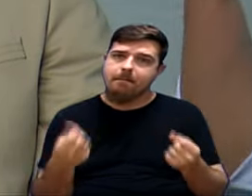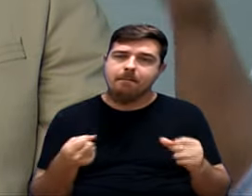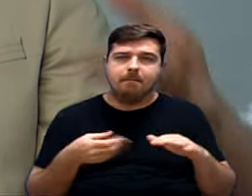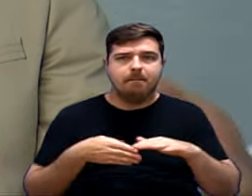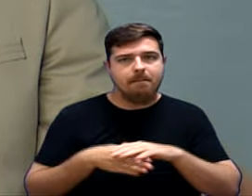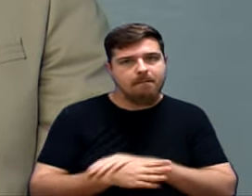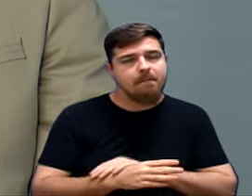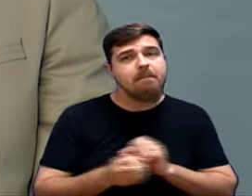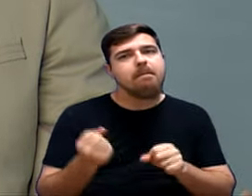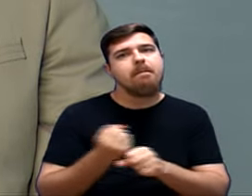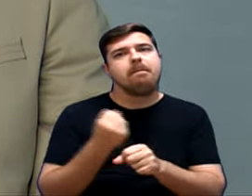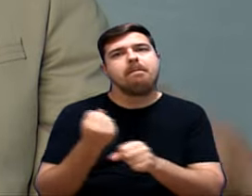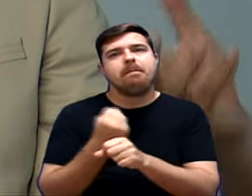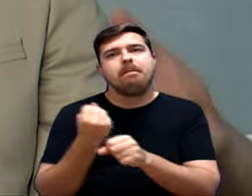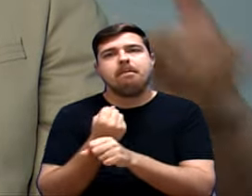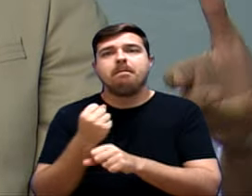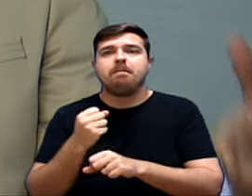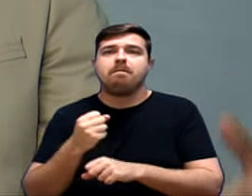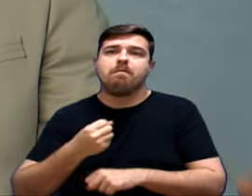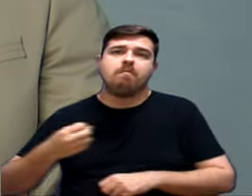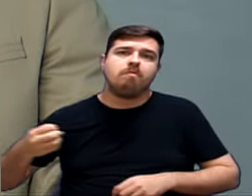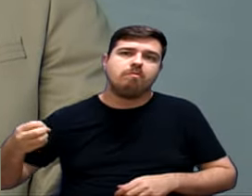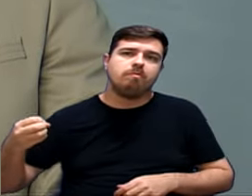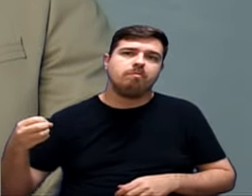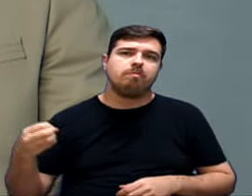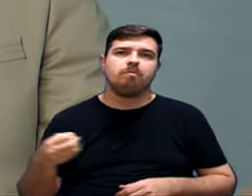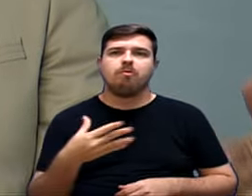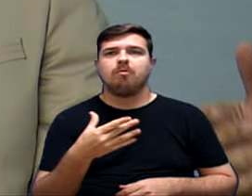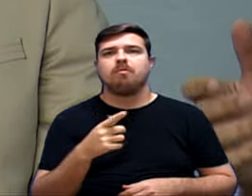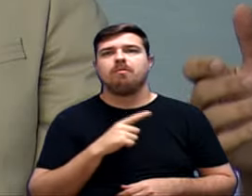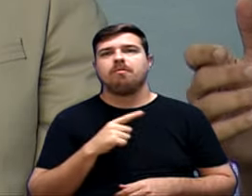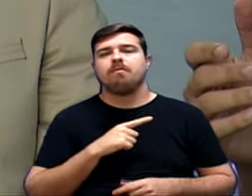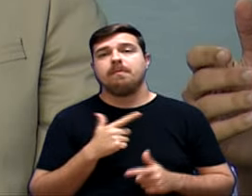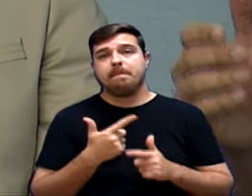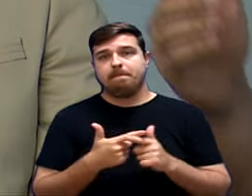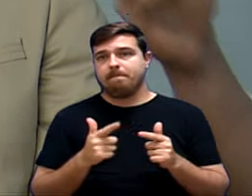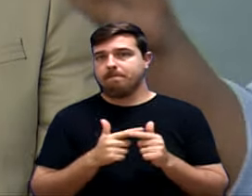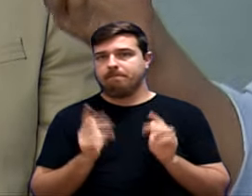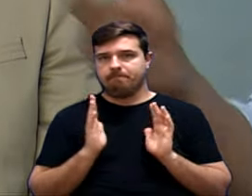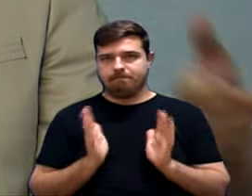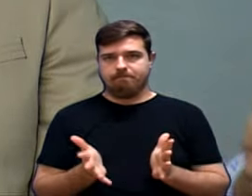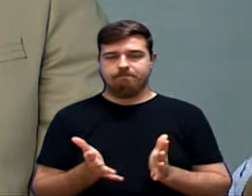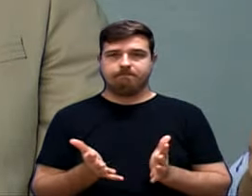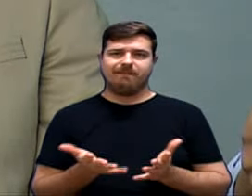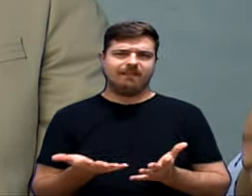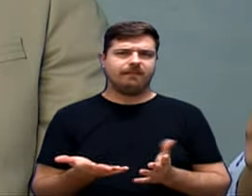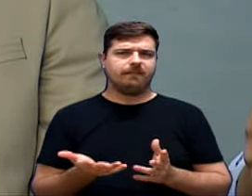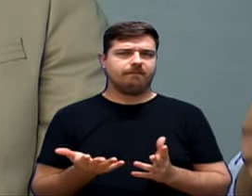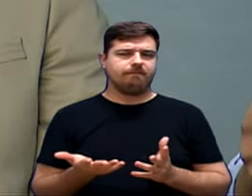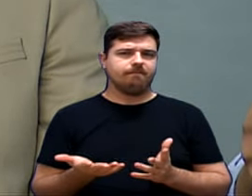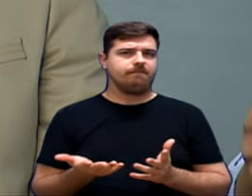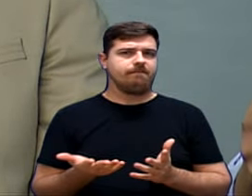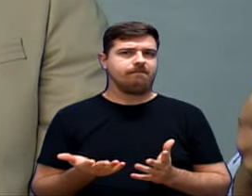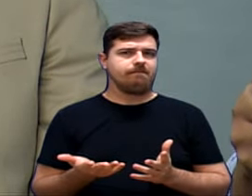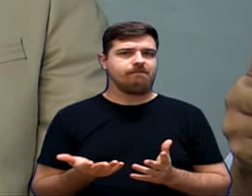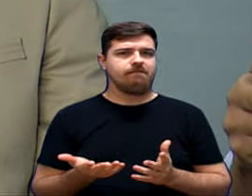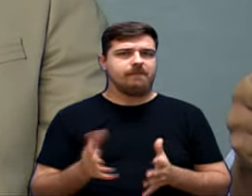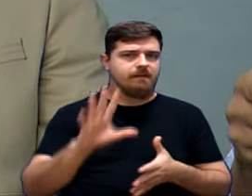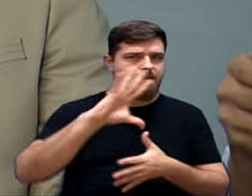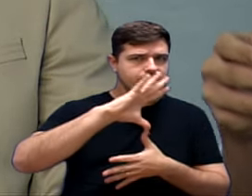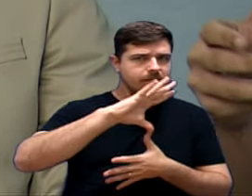novo empreendimento ali numa área onde já tem esse problema aí vai ficar com esse novo Eh esse